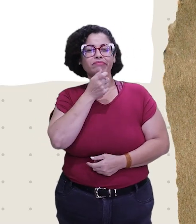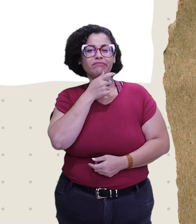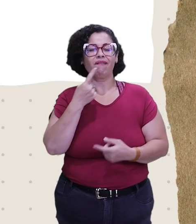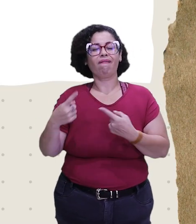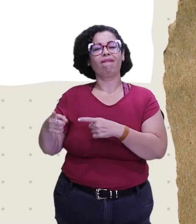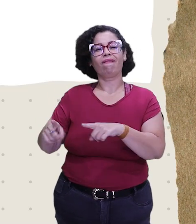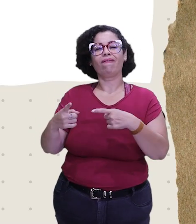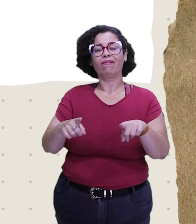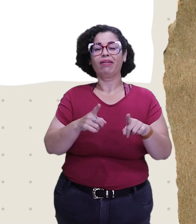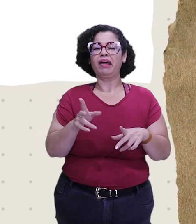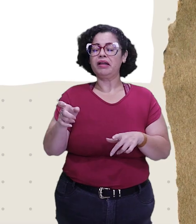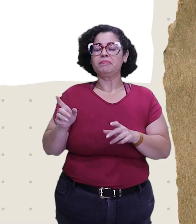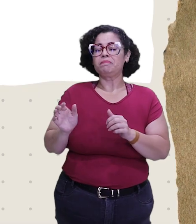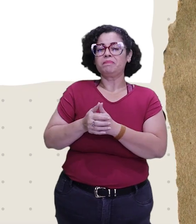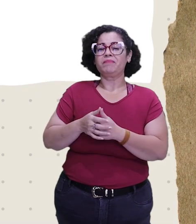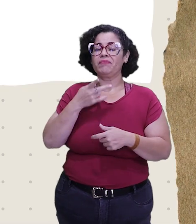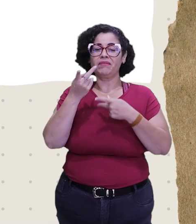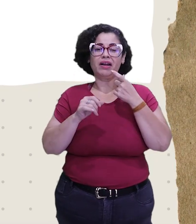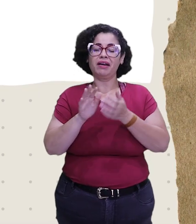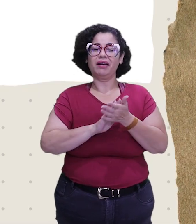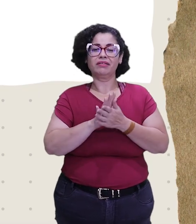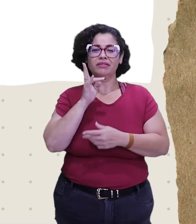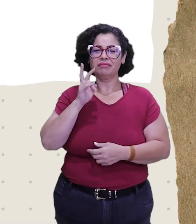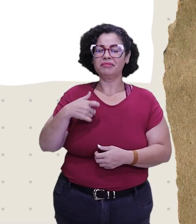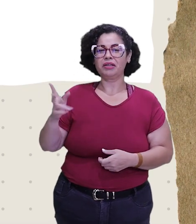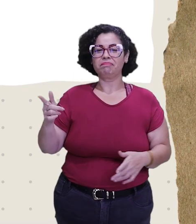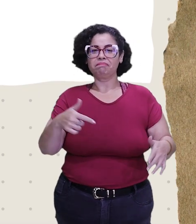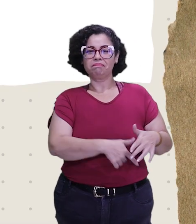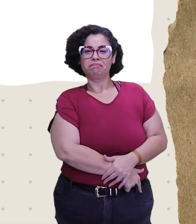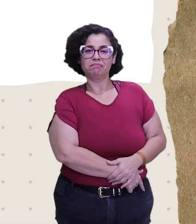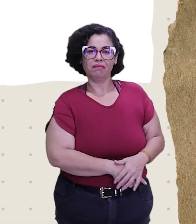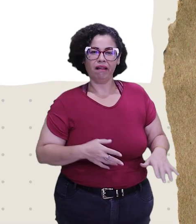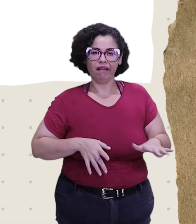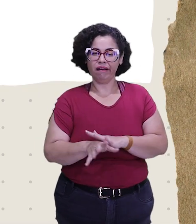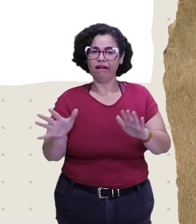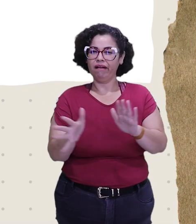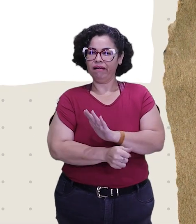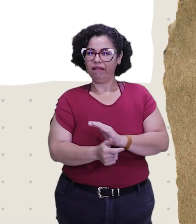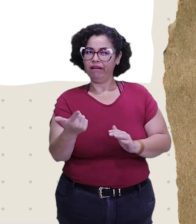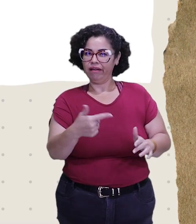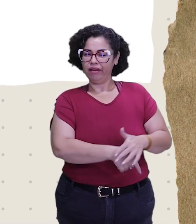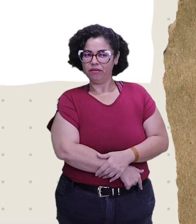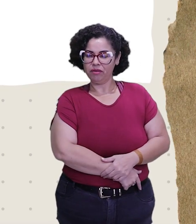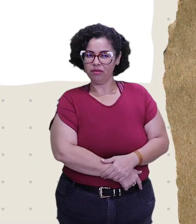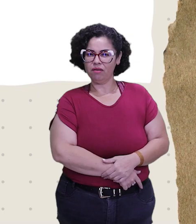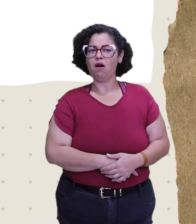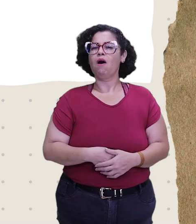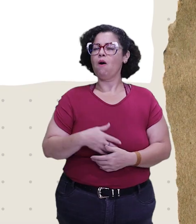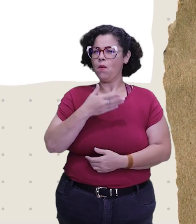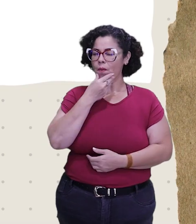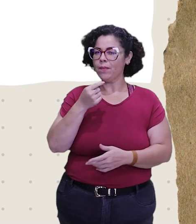metido no seu canto sem falar, examinando um revólver que furtara numa casa de armas. Volta